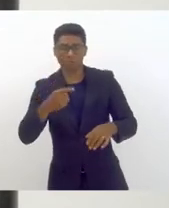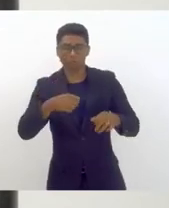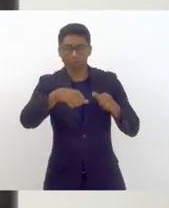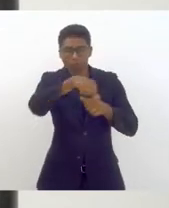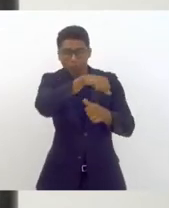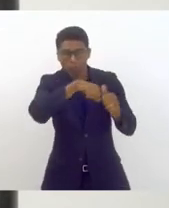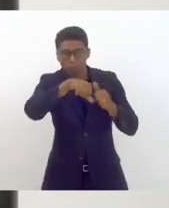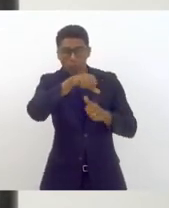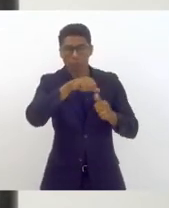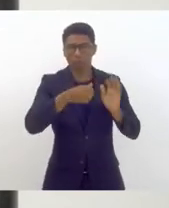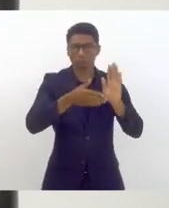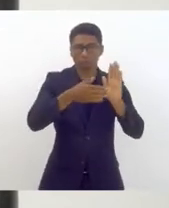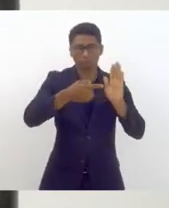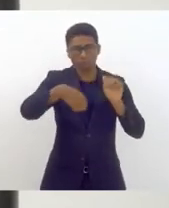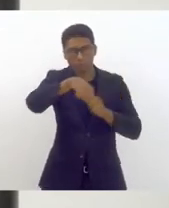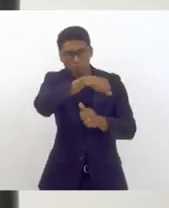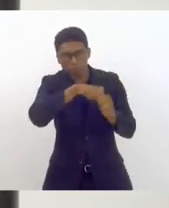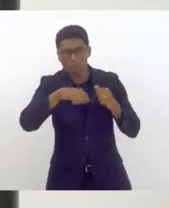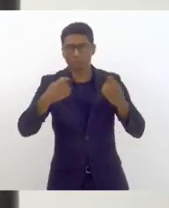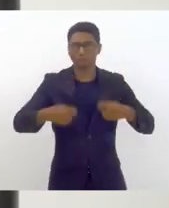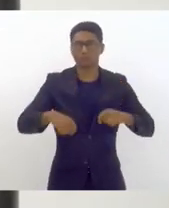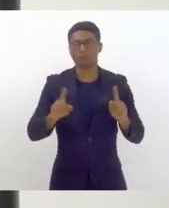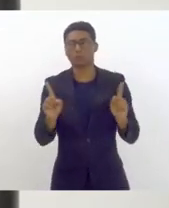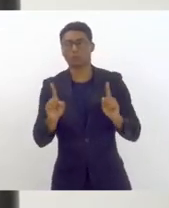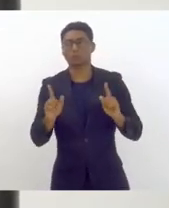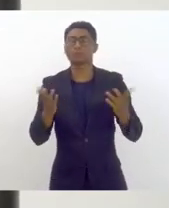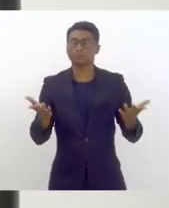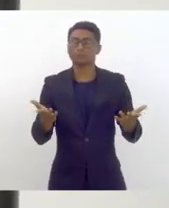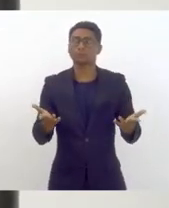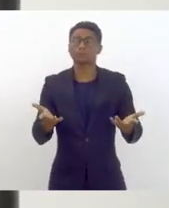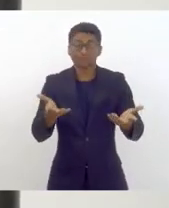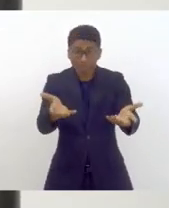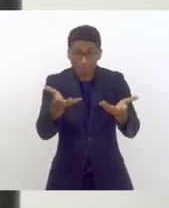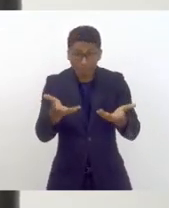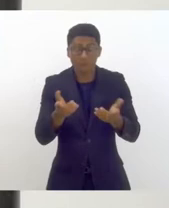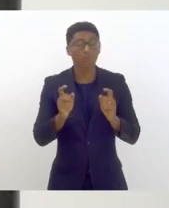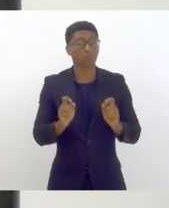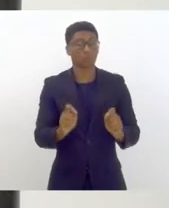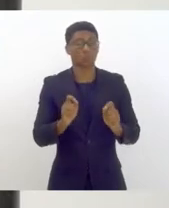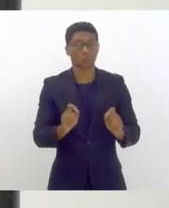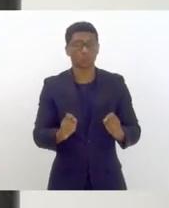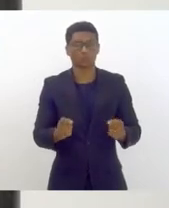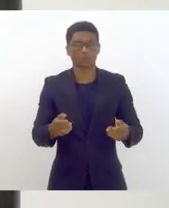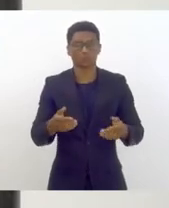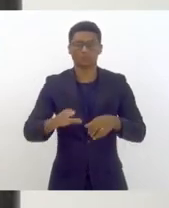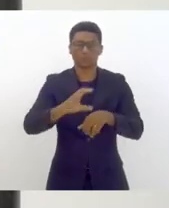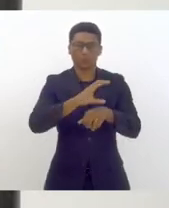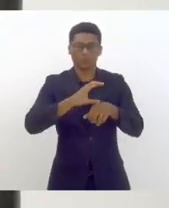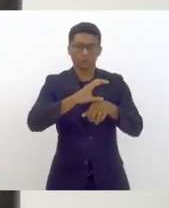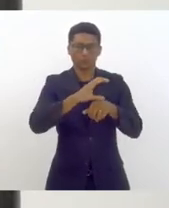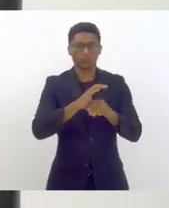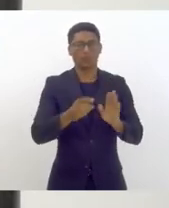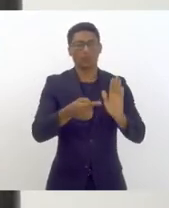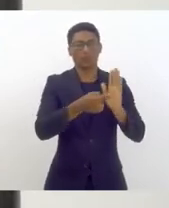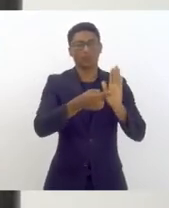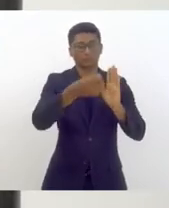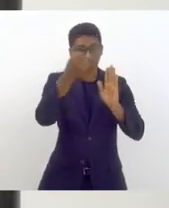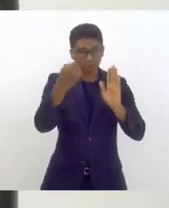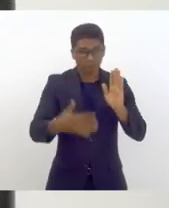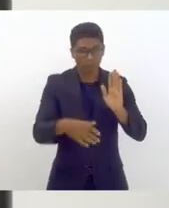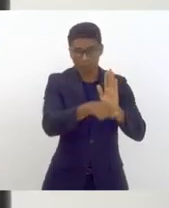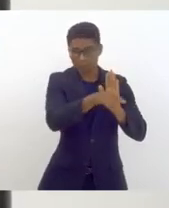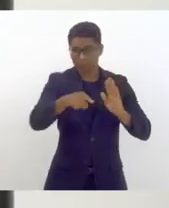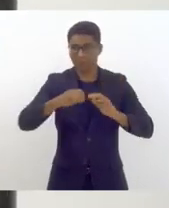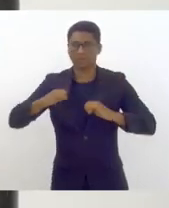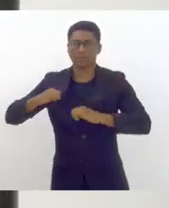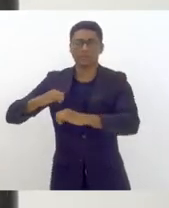Que a intenção é assegurar para que a Constituição norteie para as outras cidades a questão nos seus planos